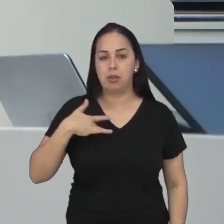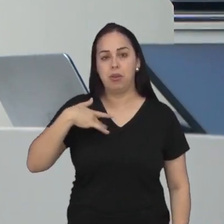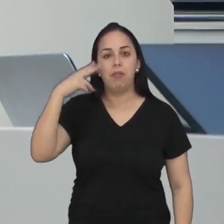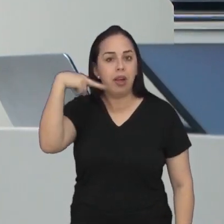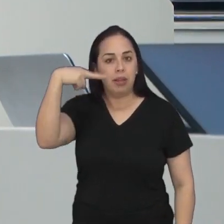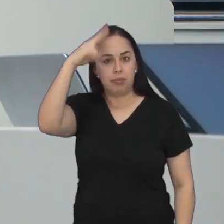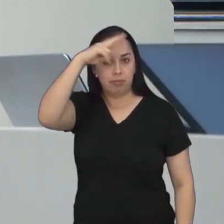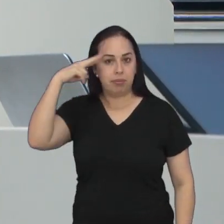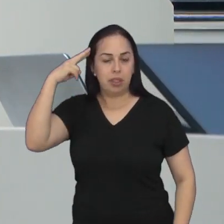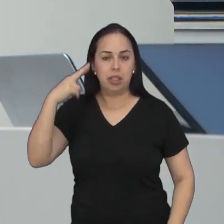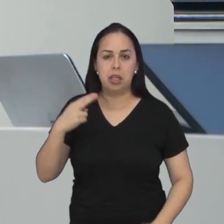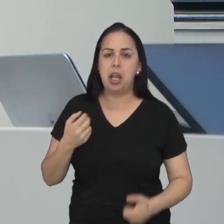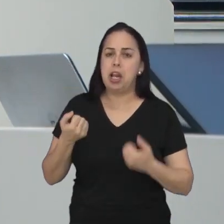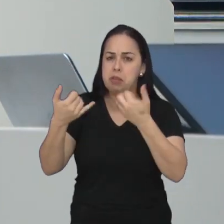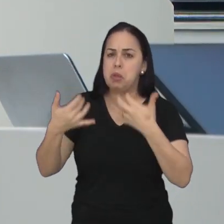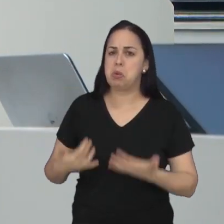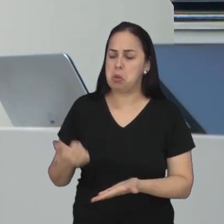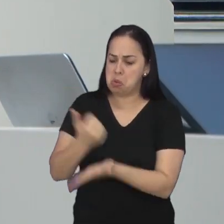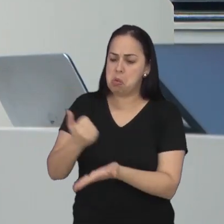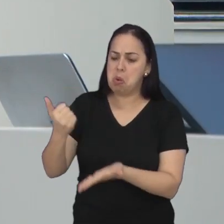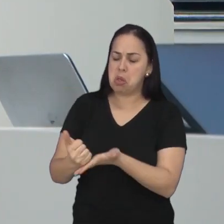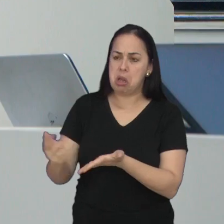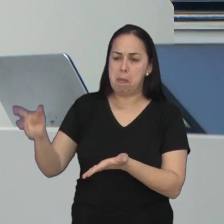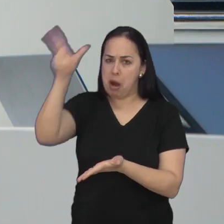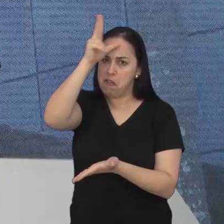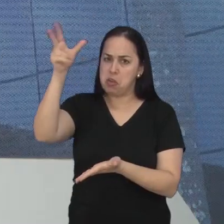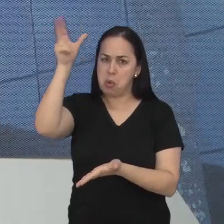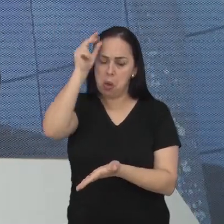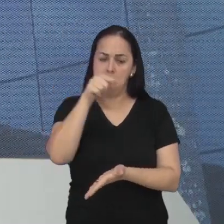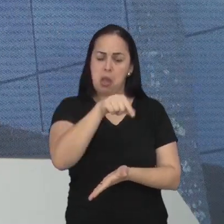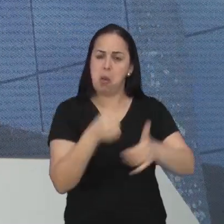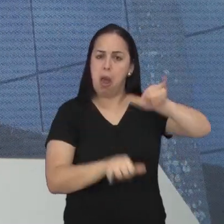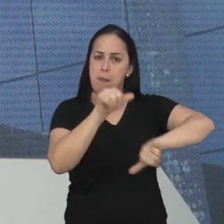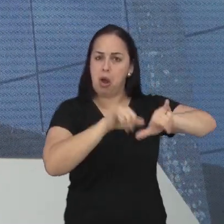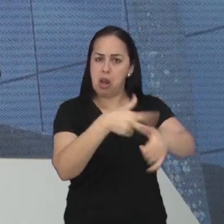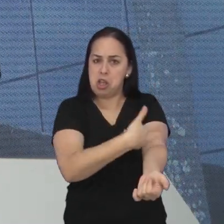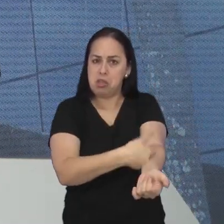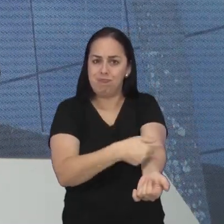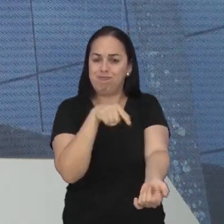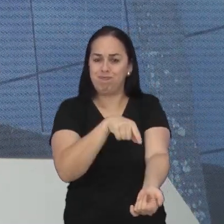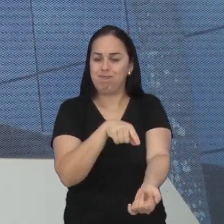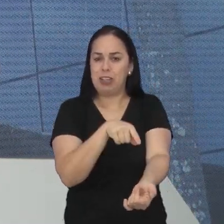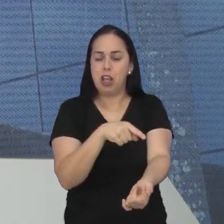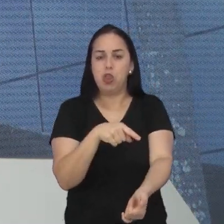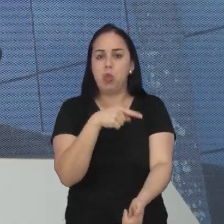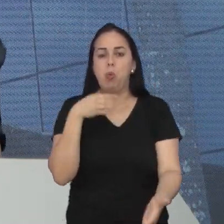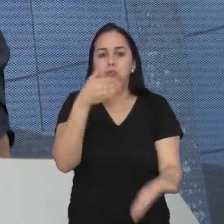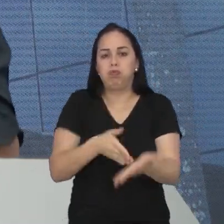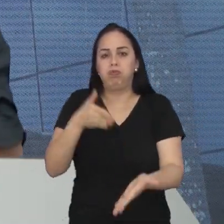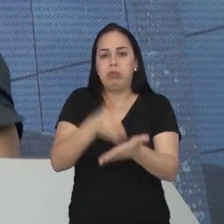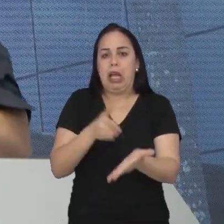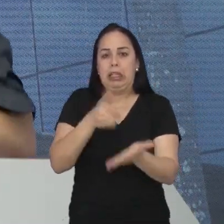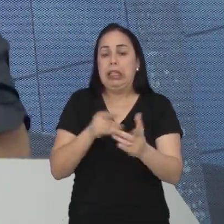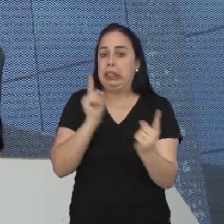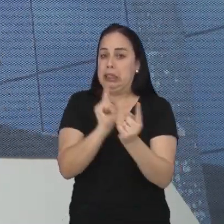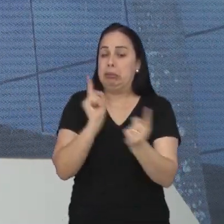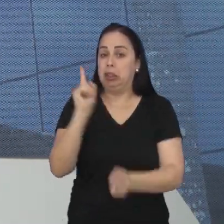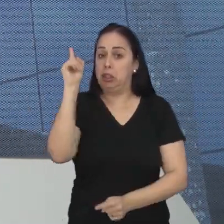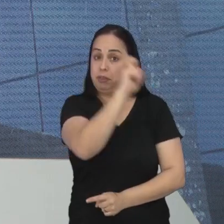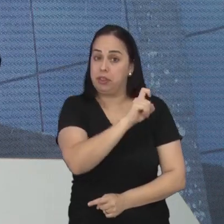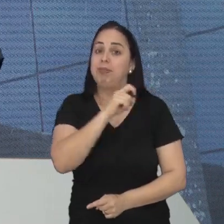Roberto Chagas questionou a gestão do contrato da prefeitura com o laboratório da cidade, que não estaria conseguindo atender a demanda